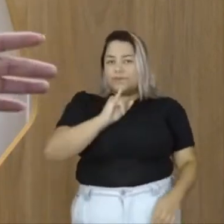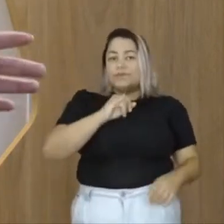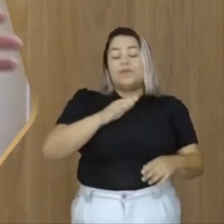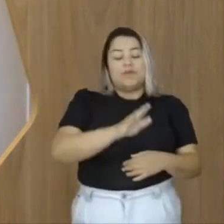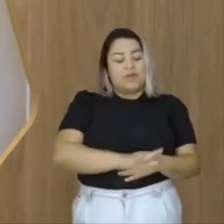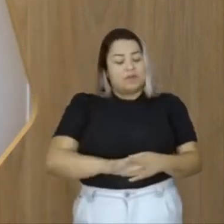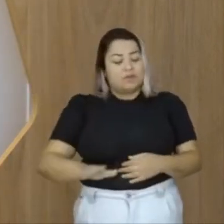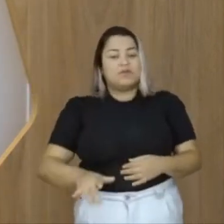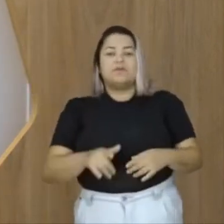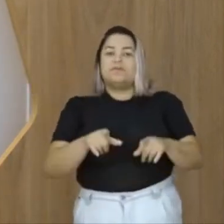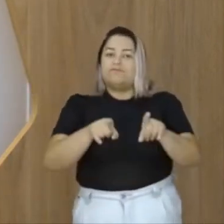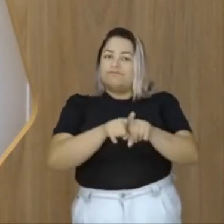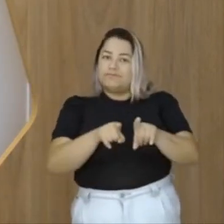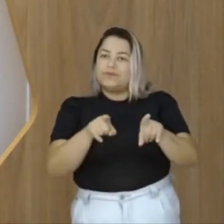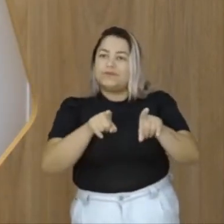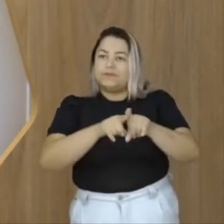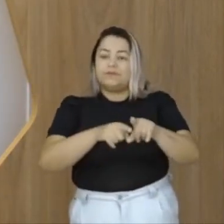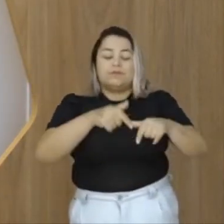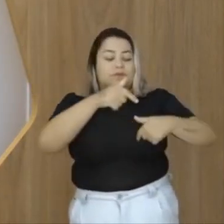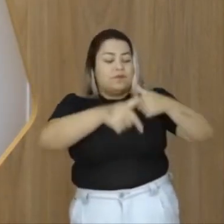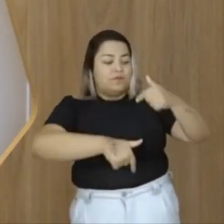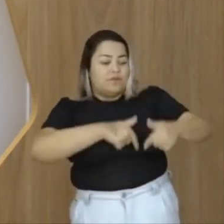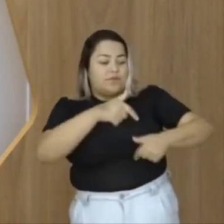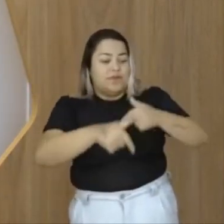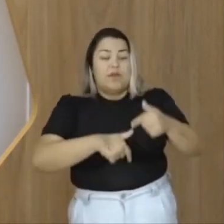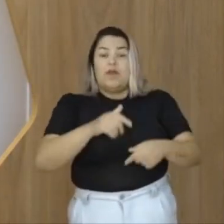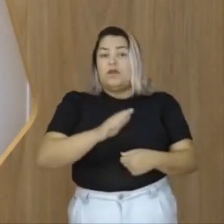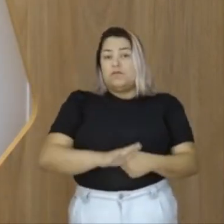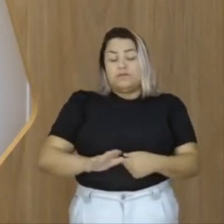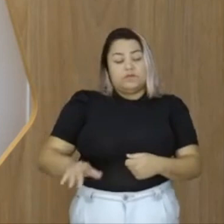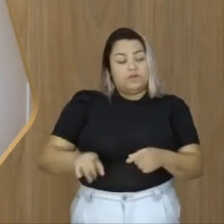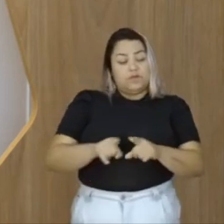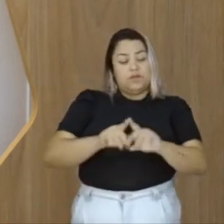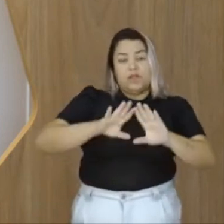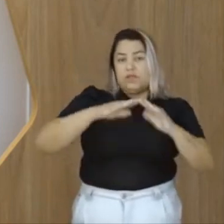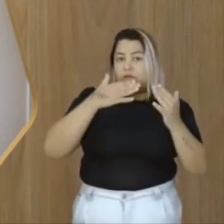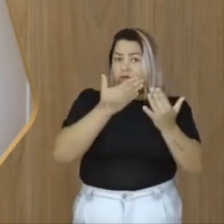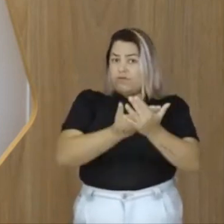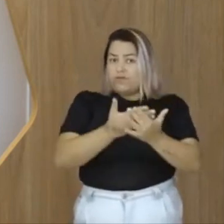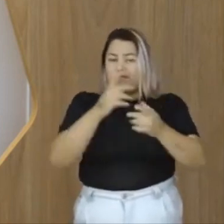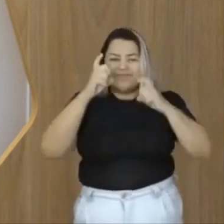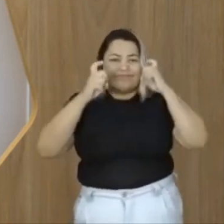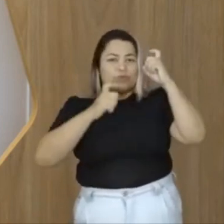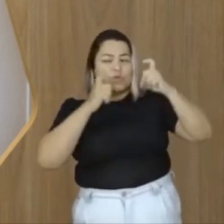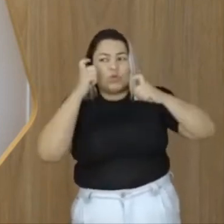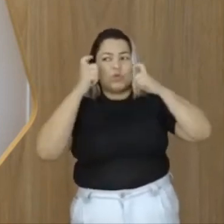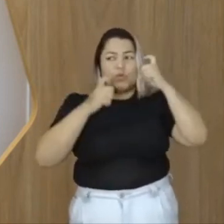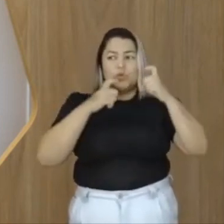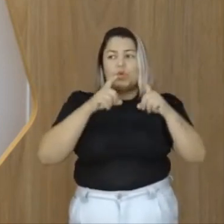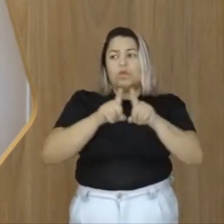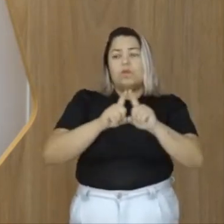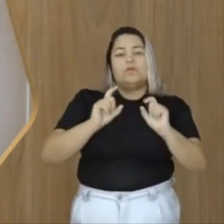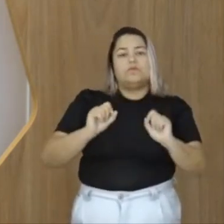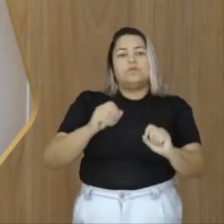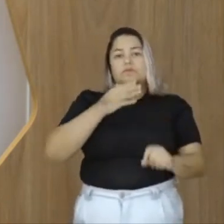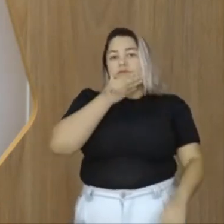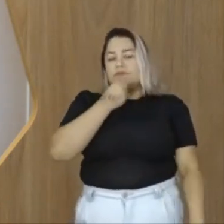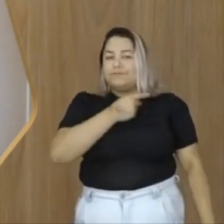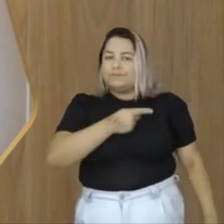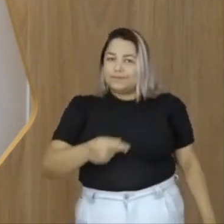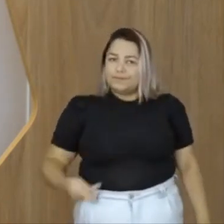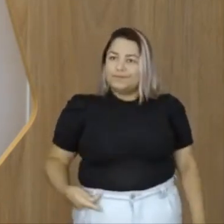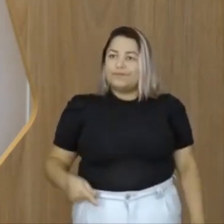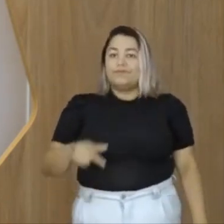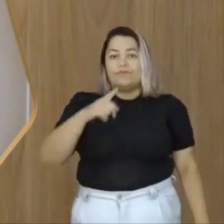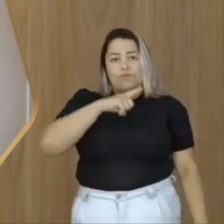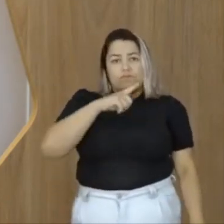crianças também estavam no trabalho infantil muito mais do que nas escolas. E foi essa preocupação que o presidente Lula teve ali